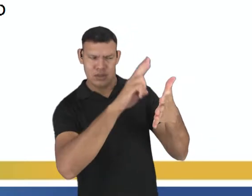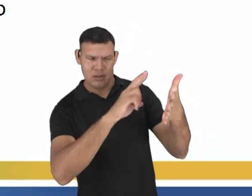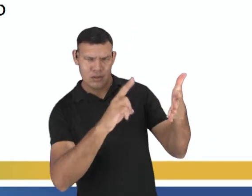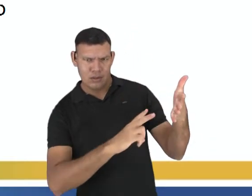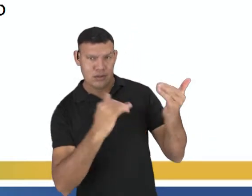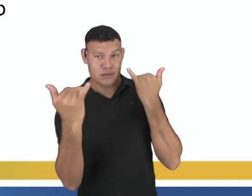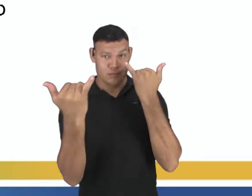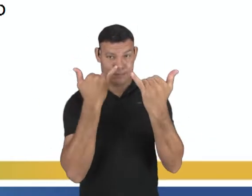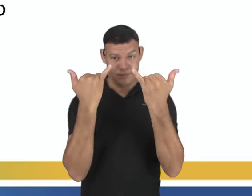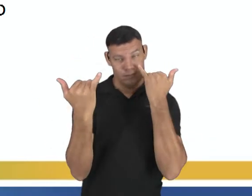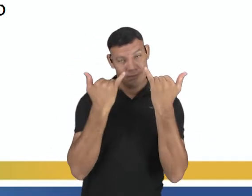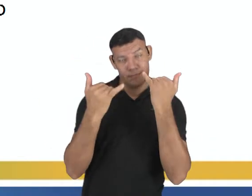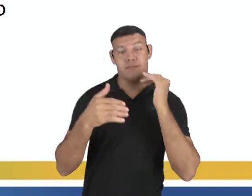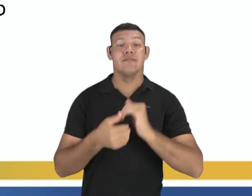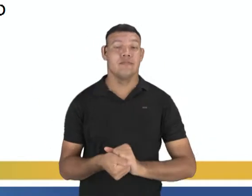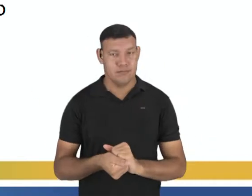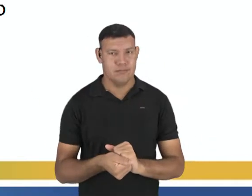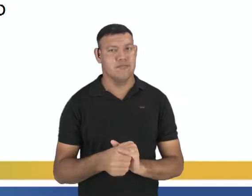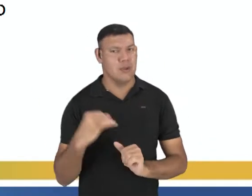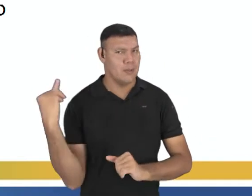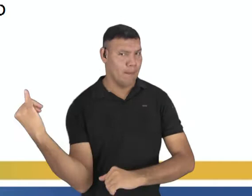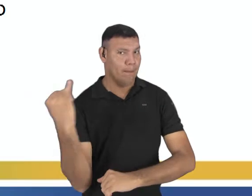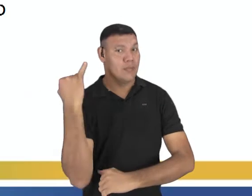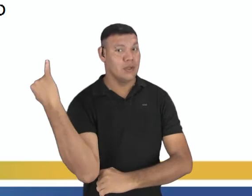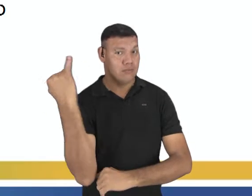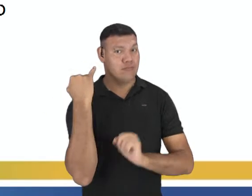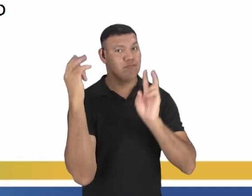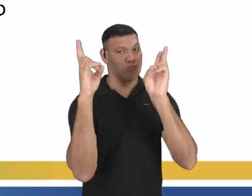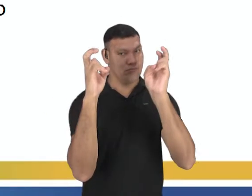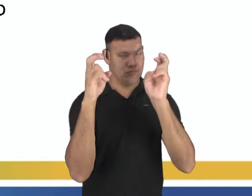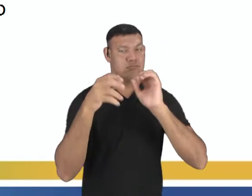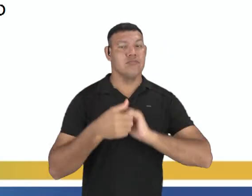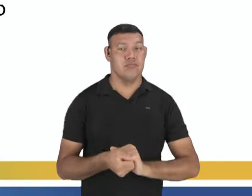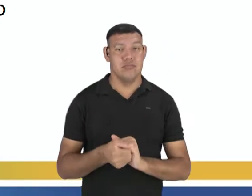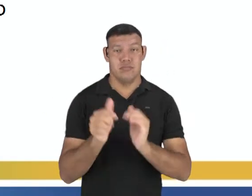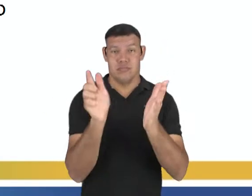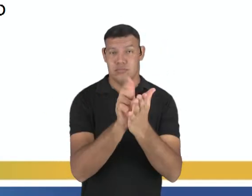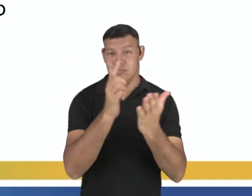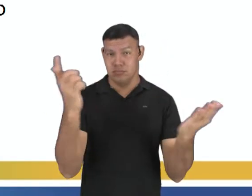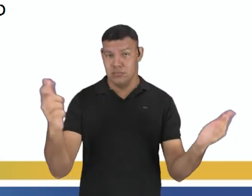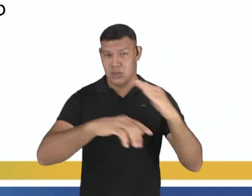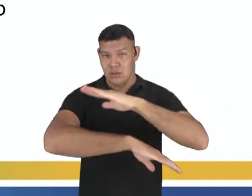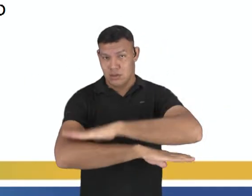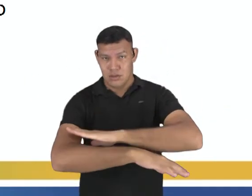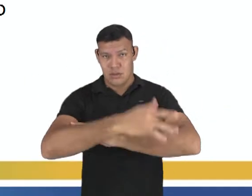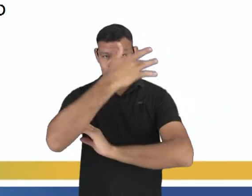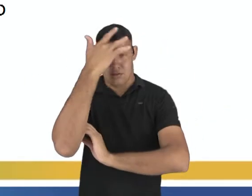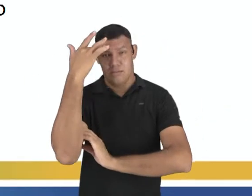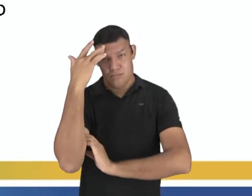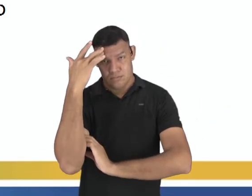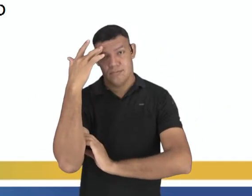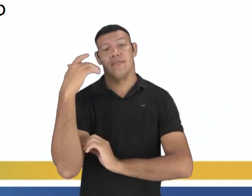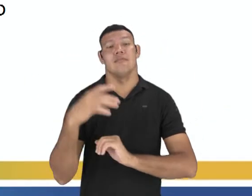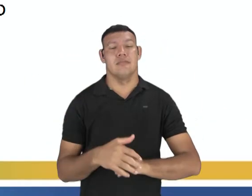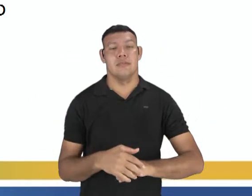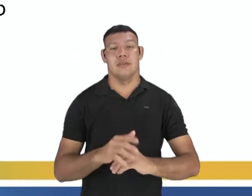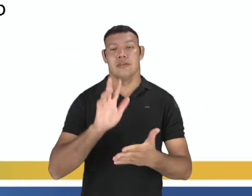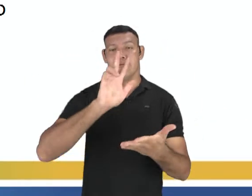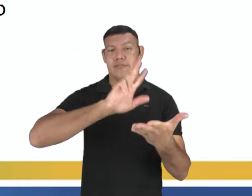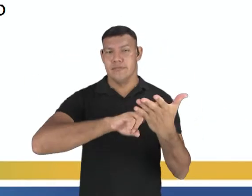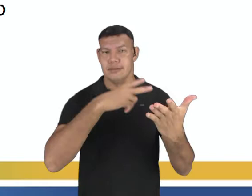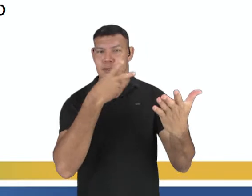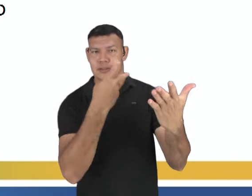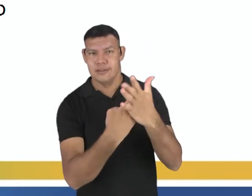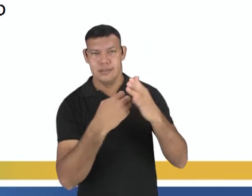as informações mais relevantes sobre o tema. O jornalista possui a função de traduzir